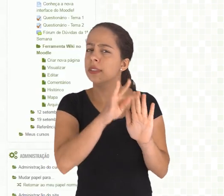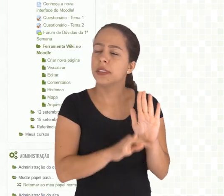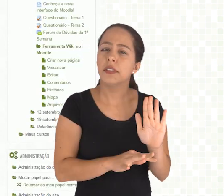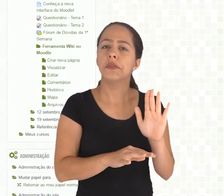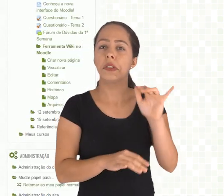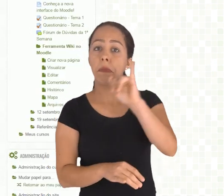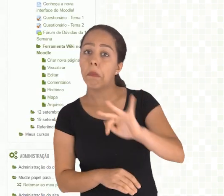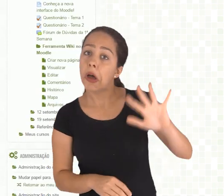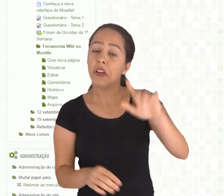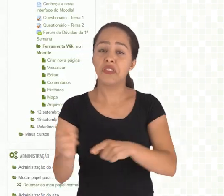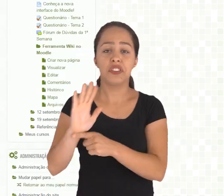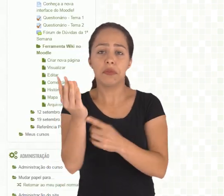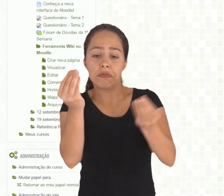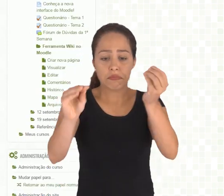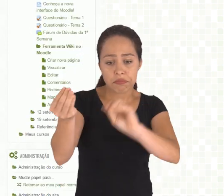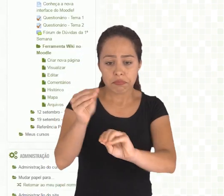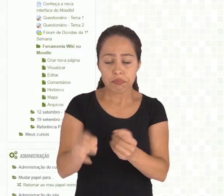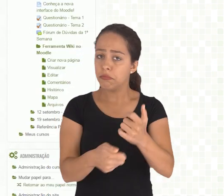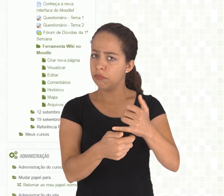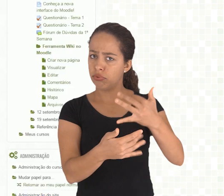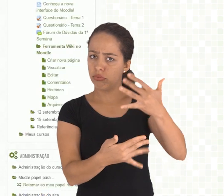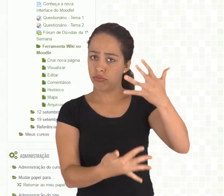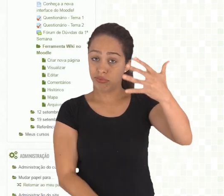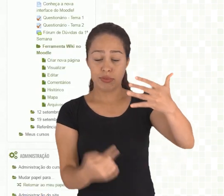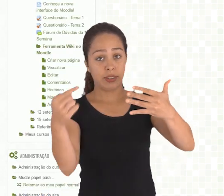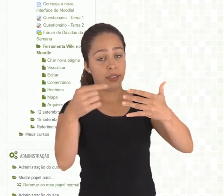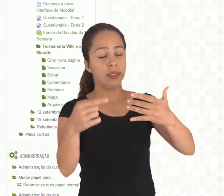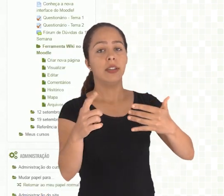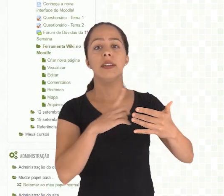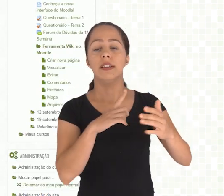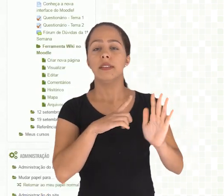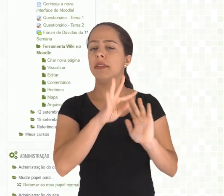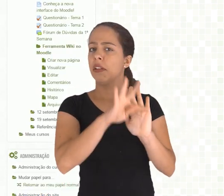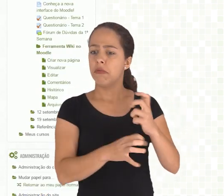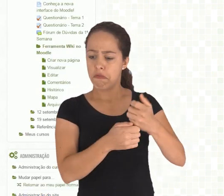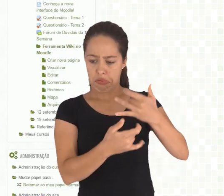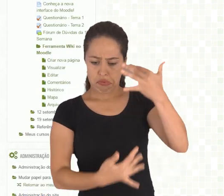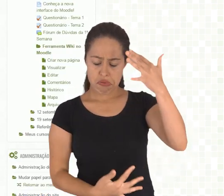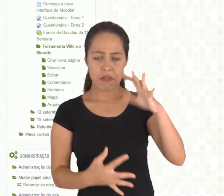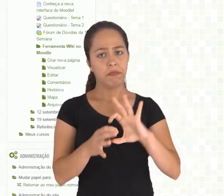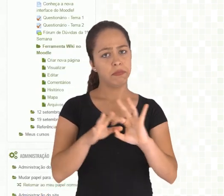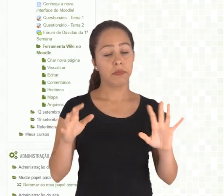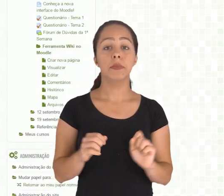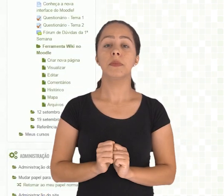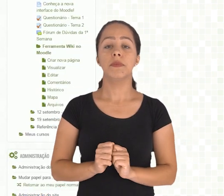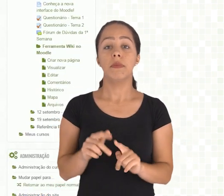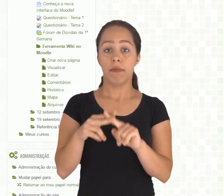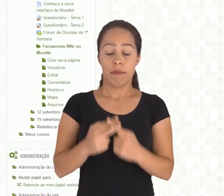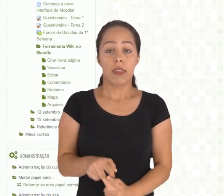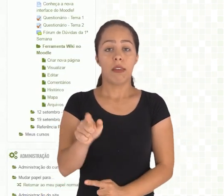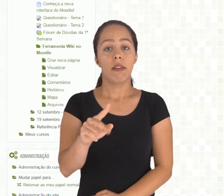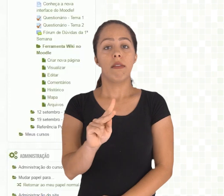texto tem imagem poderia ter vídeo enfim é um é um conteúdo eo hipertexto está